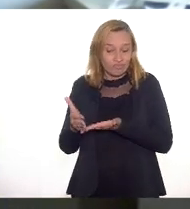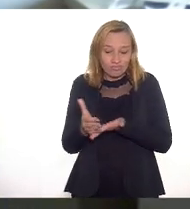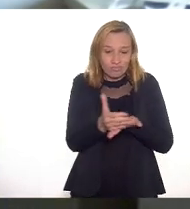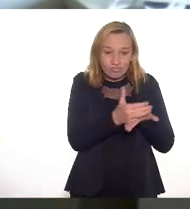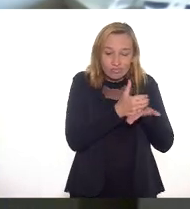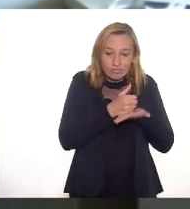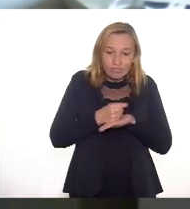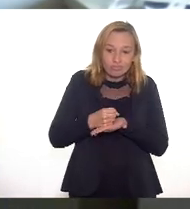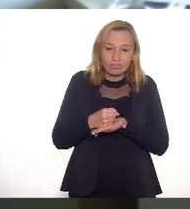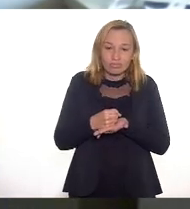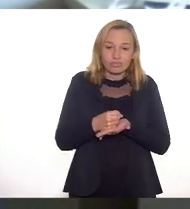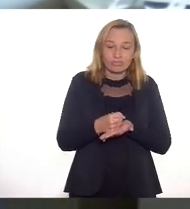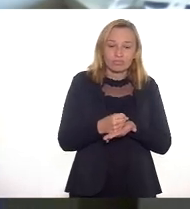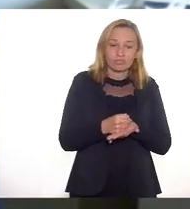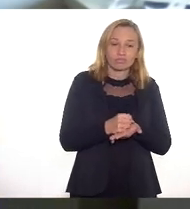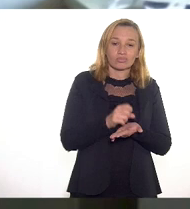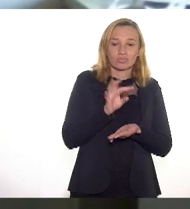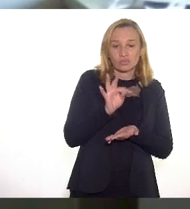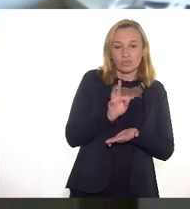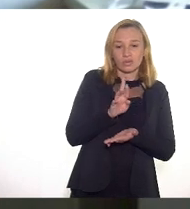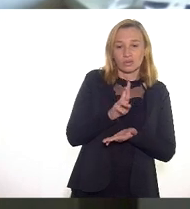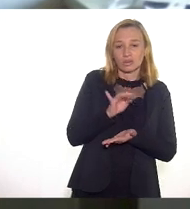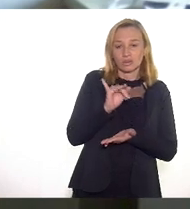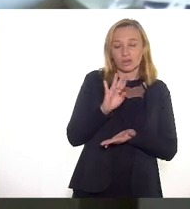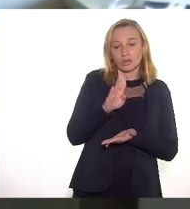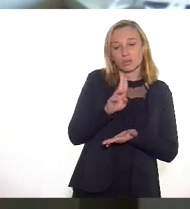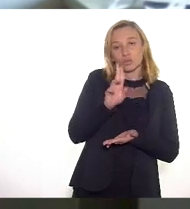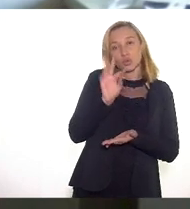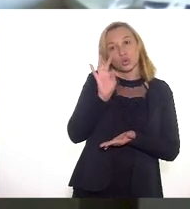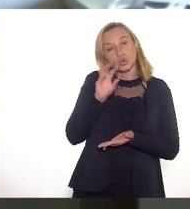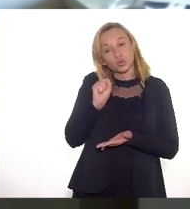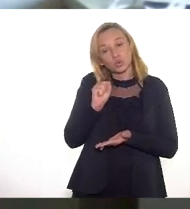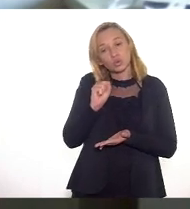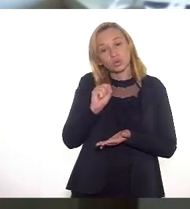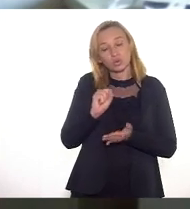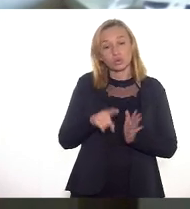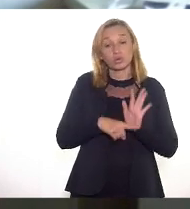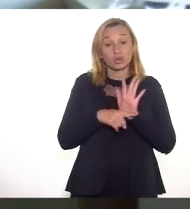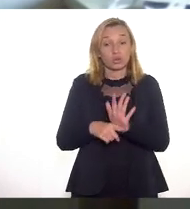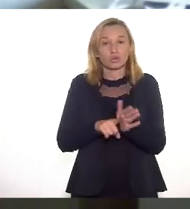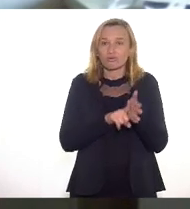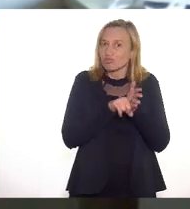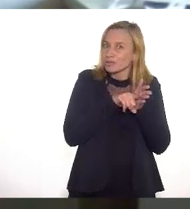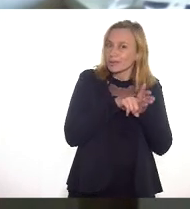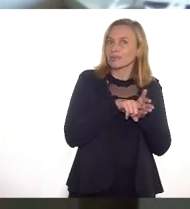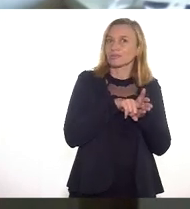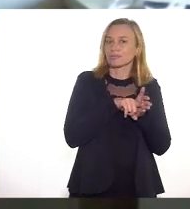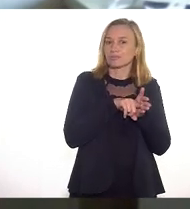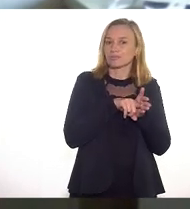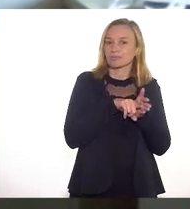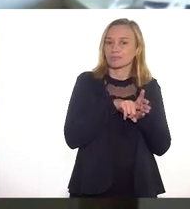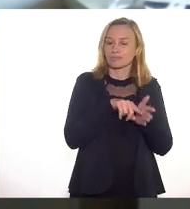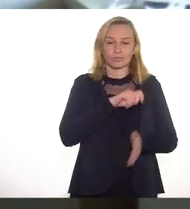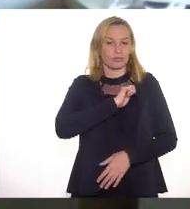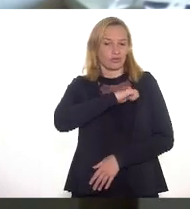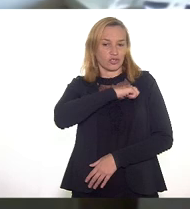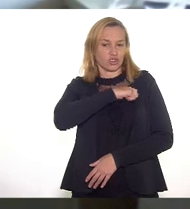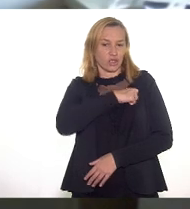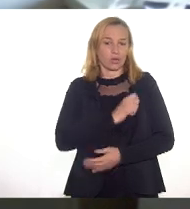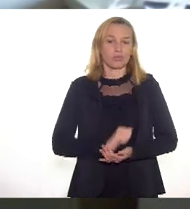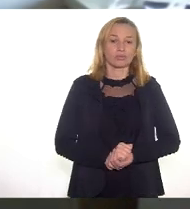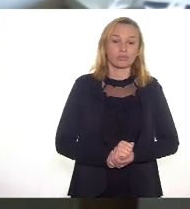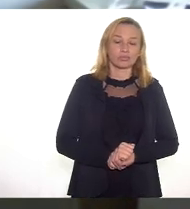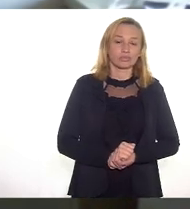dos tributos. E o regime de recuperação fiscal, que se respalda